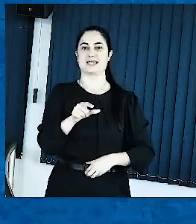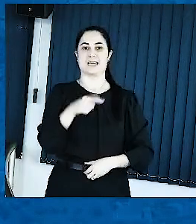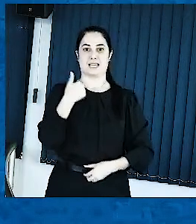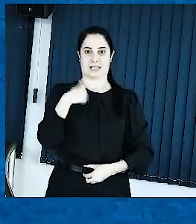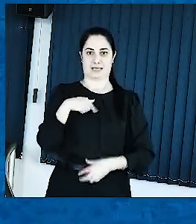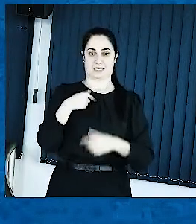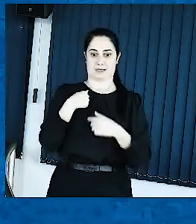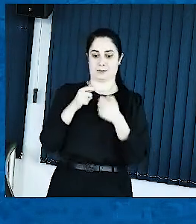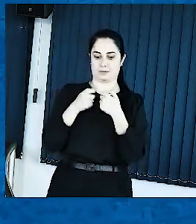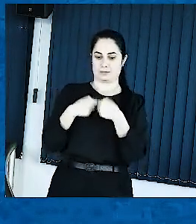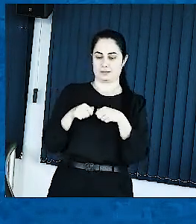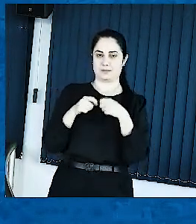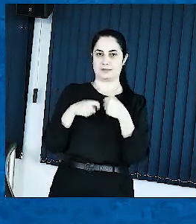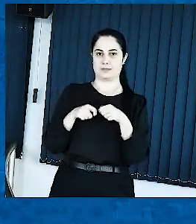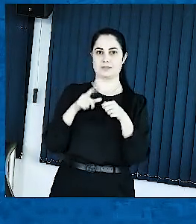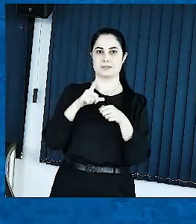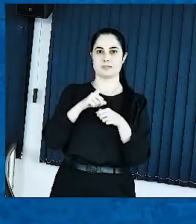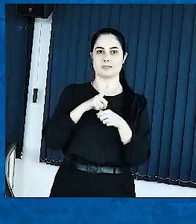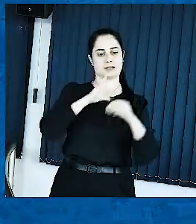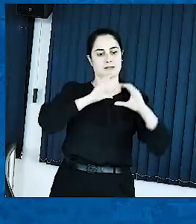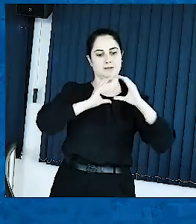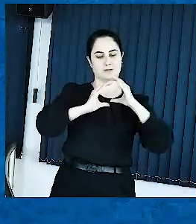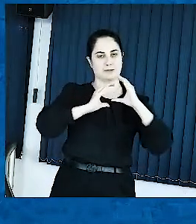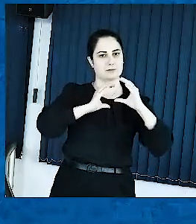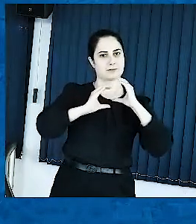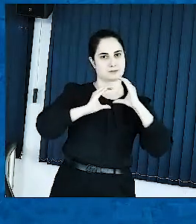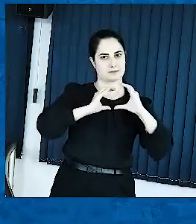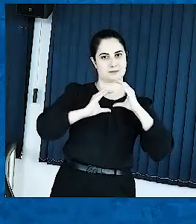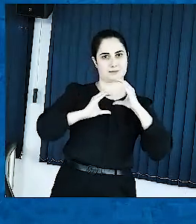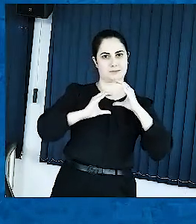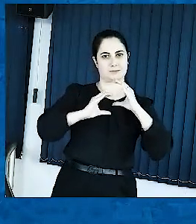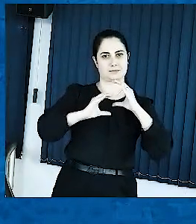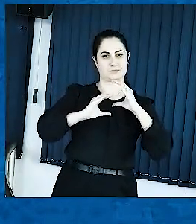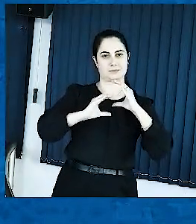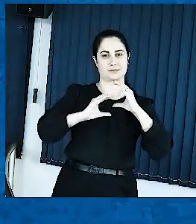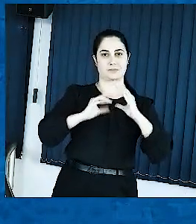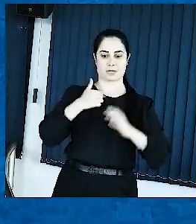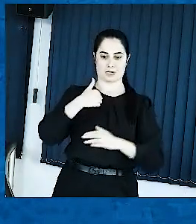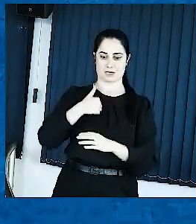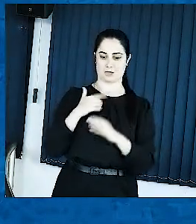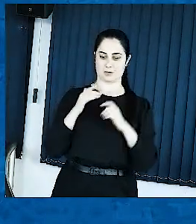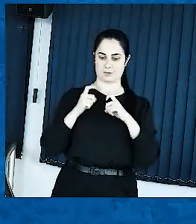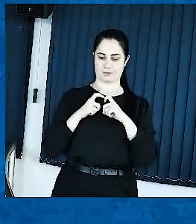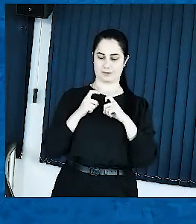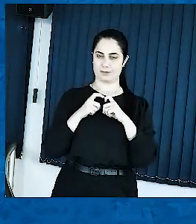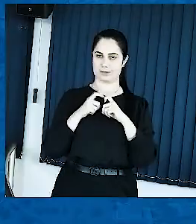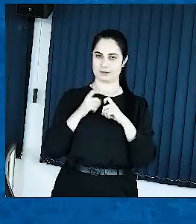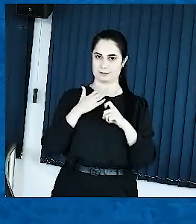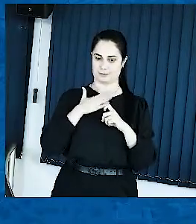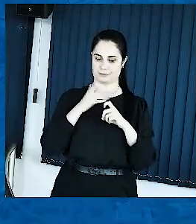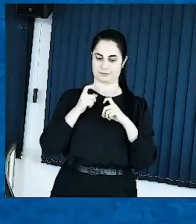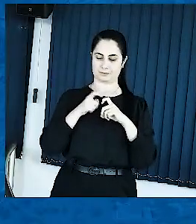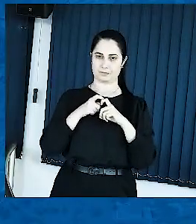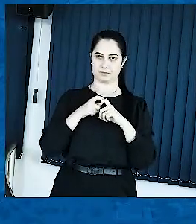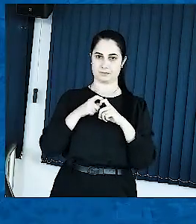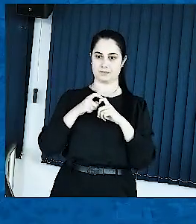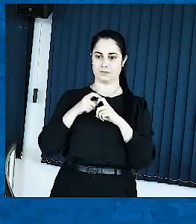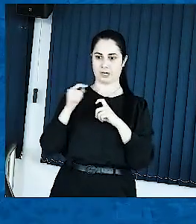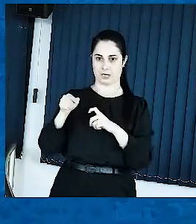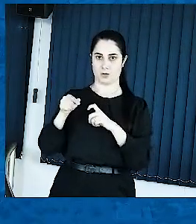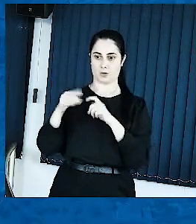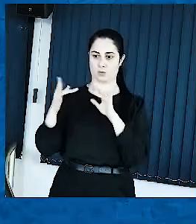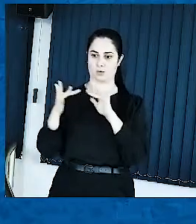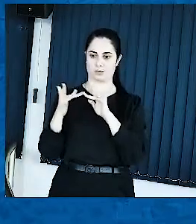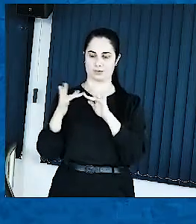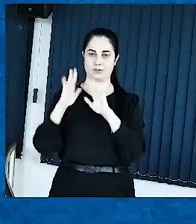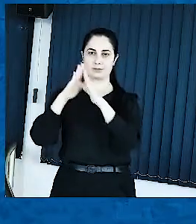isso, eu preciso de comunicação. Eu, como médico, eu preciso trocar ideia com a